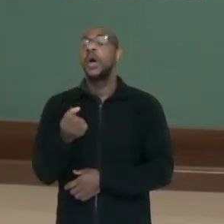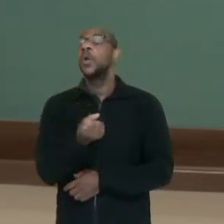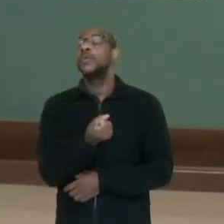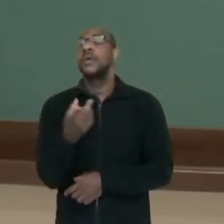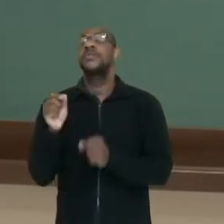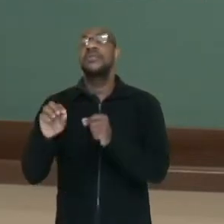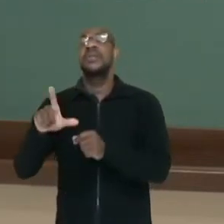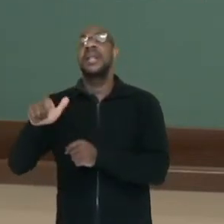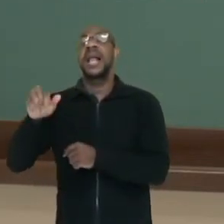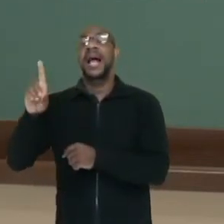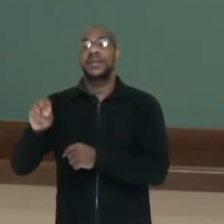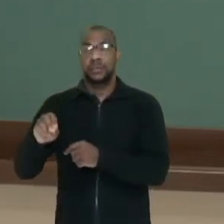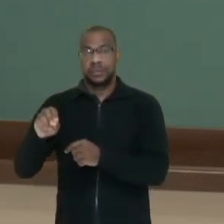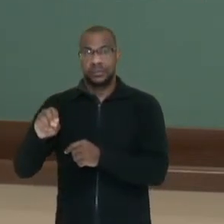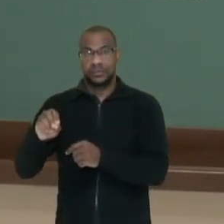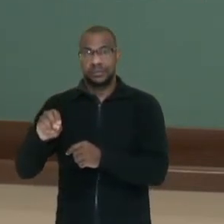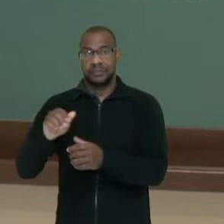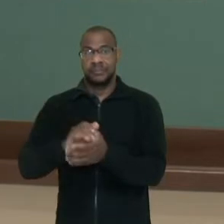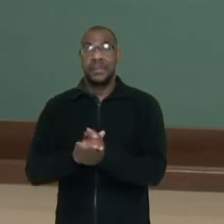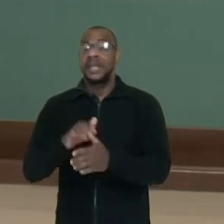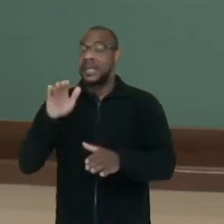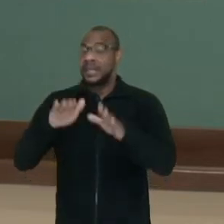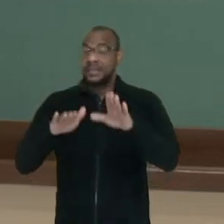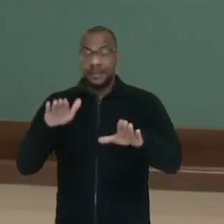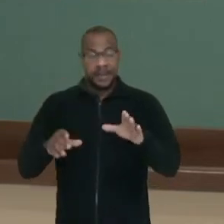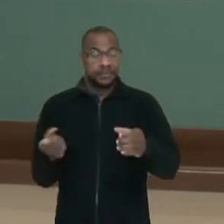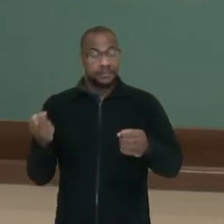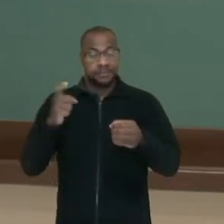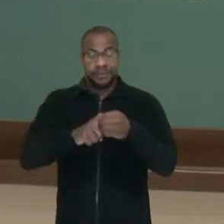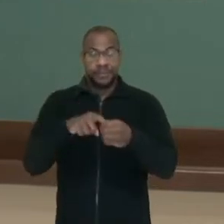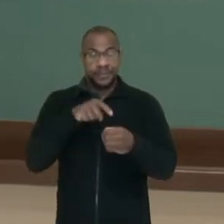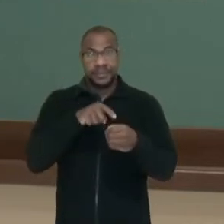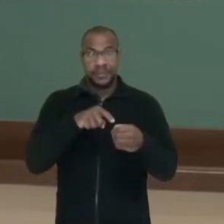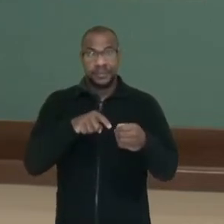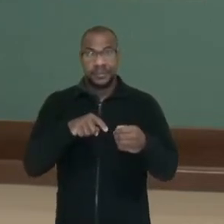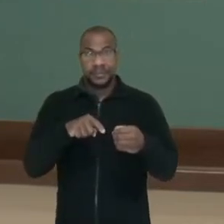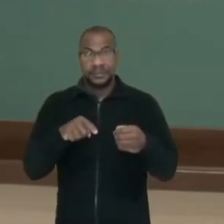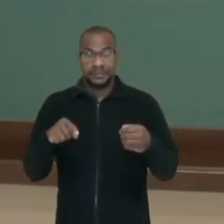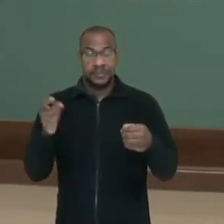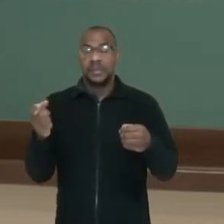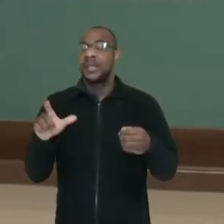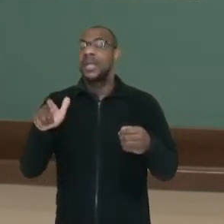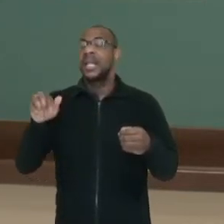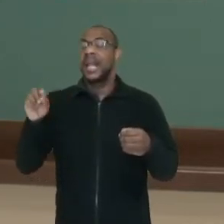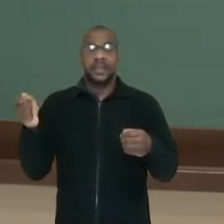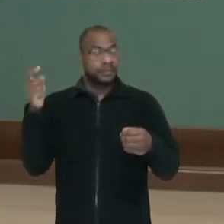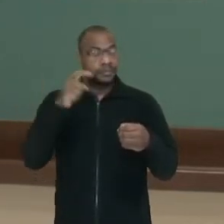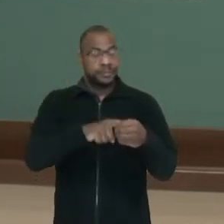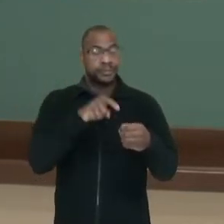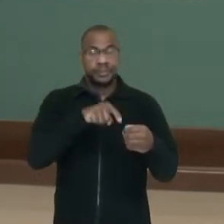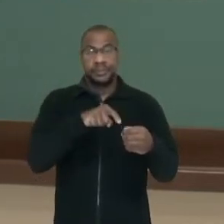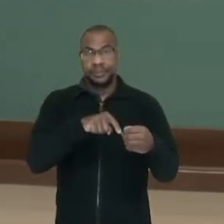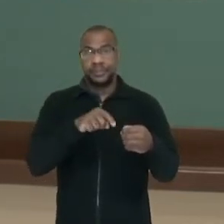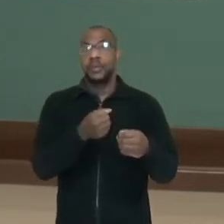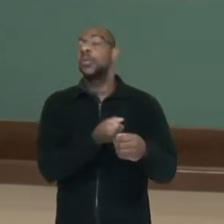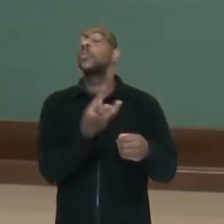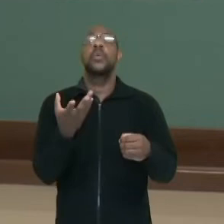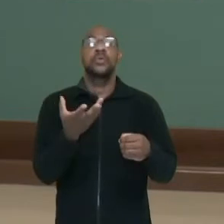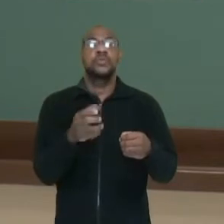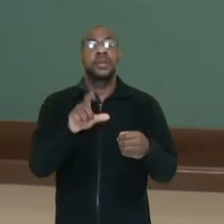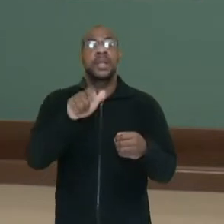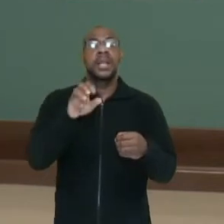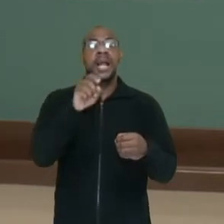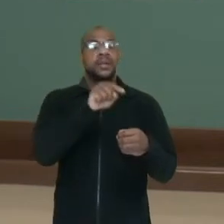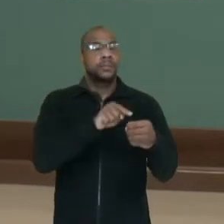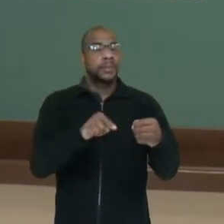do polígono. Então, o ângulo central depende de quantos lados tem o polígono inscrito, um dependendo